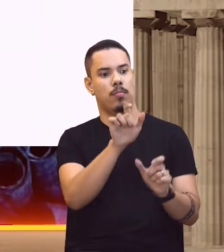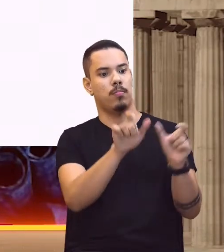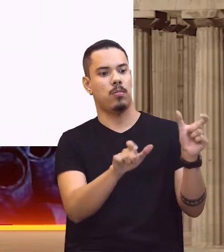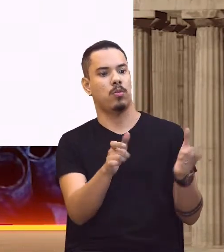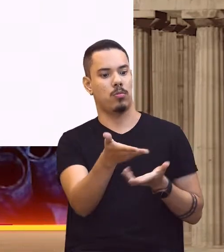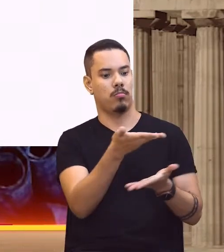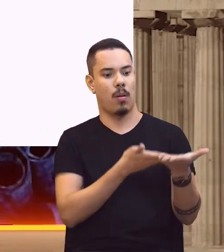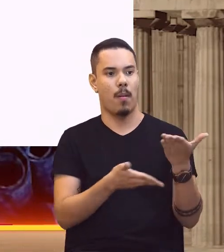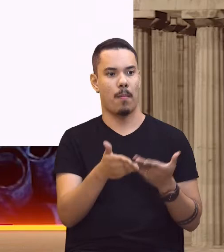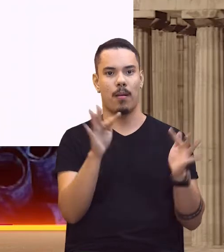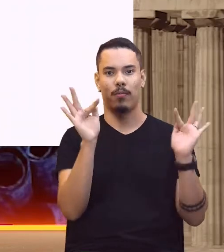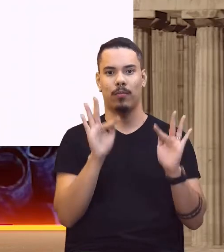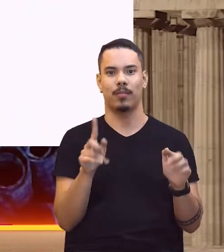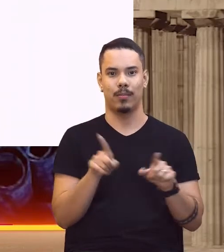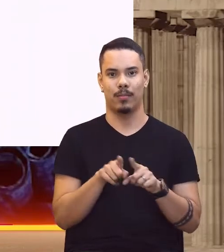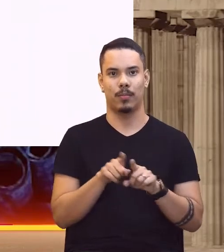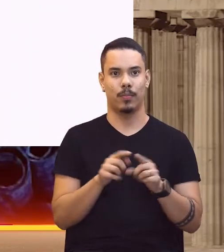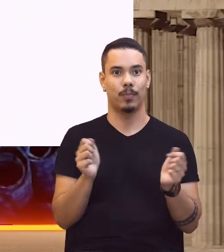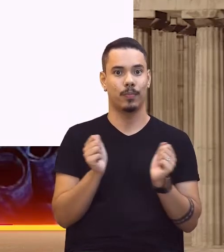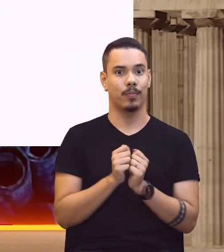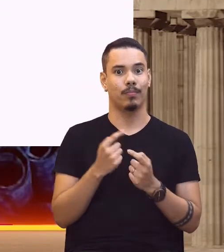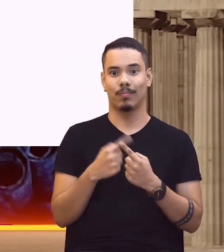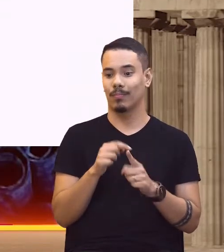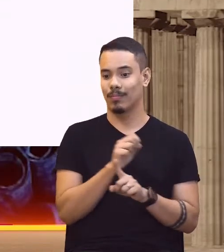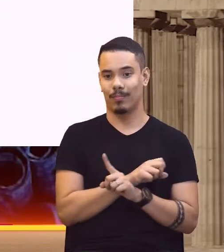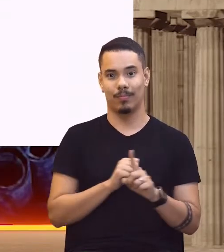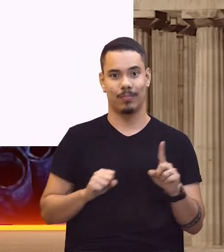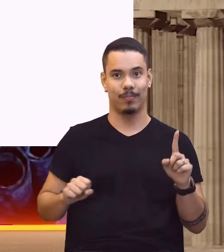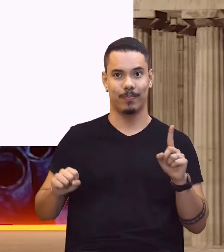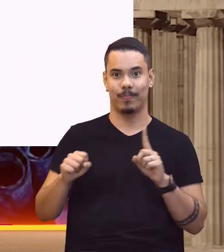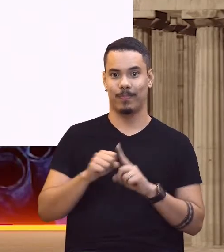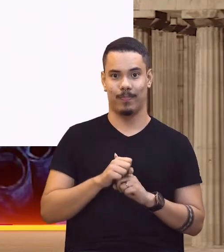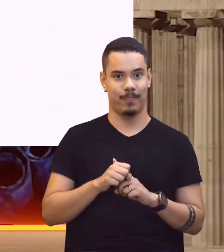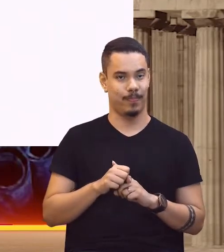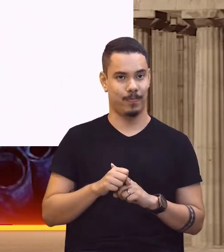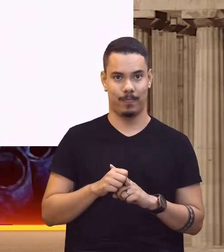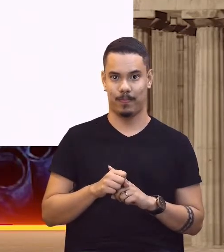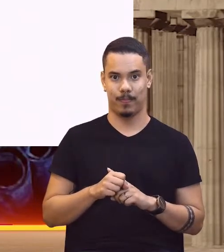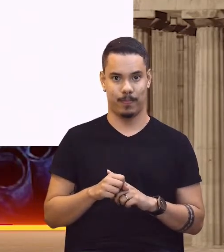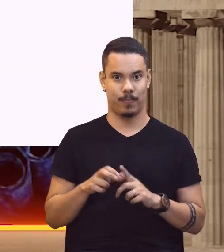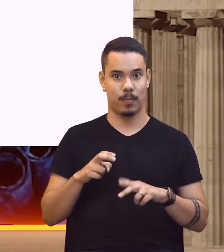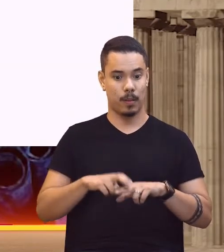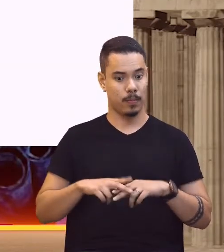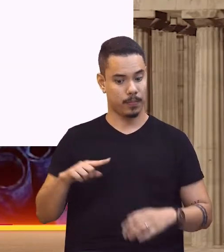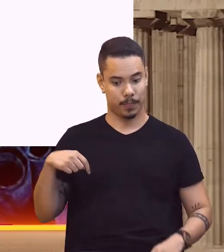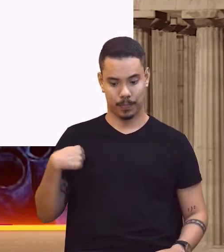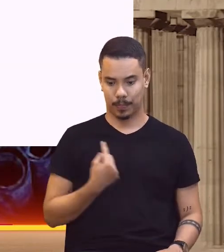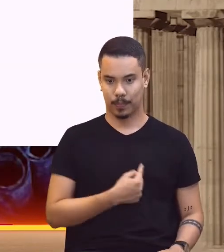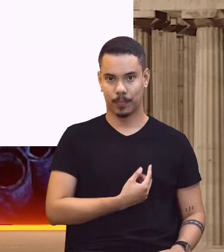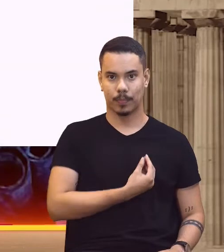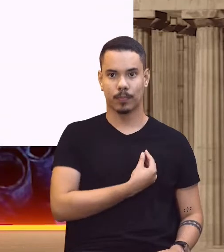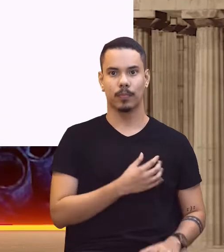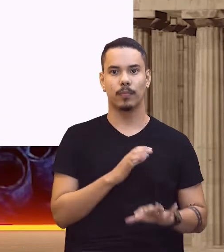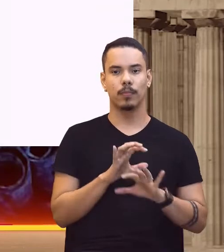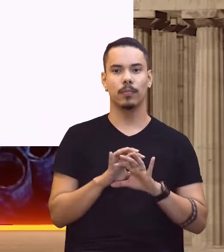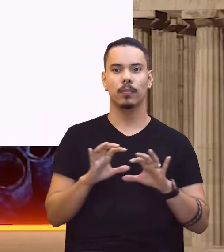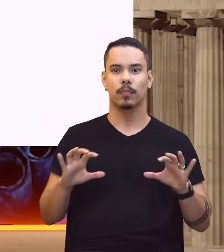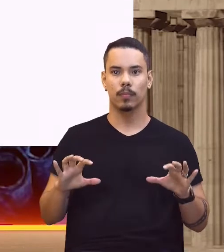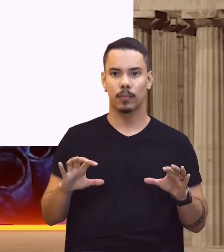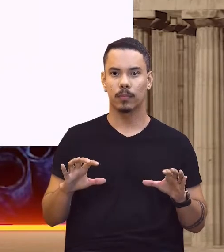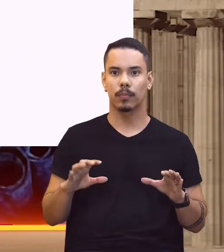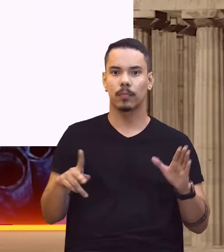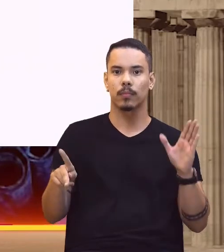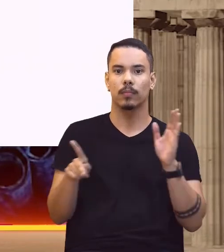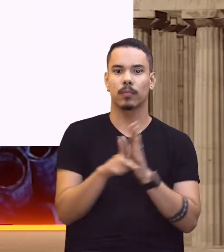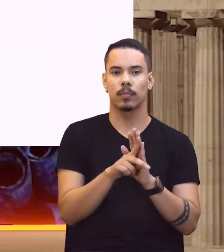feliz, porque nós vivemos em uma sociedade, e o simples fato de nós vivermos em sociedade pautado por